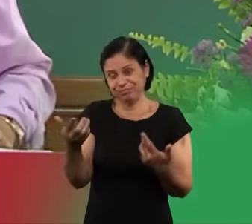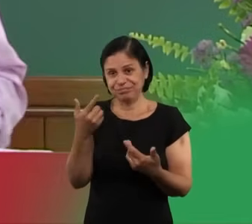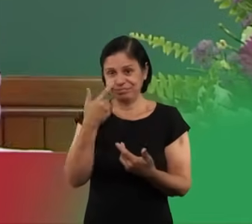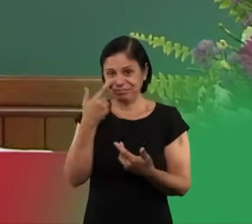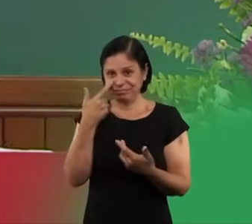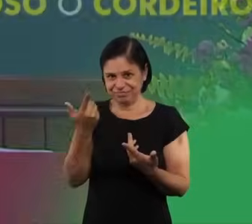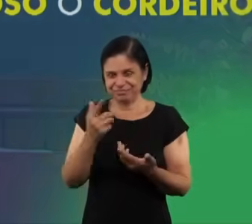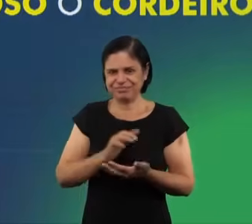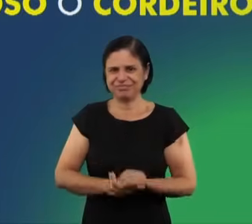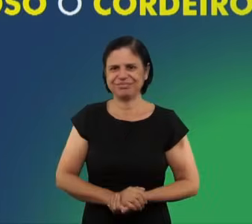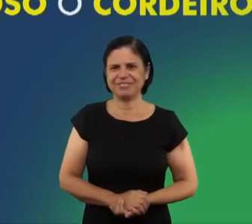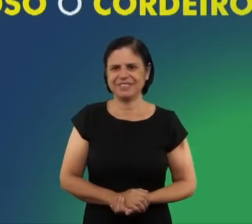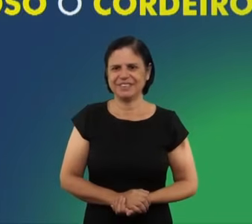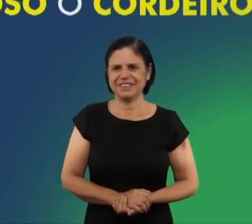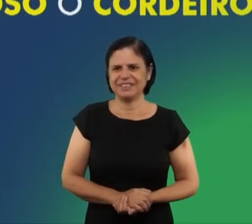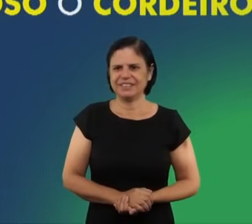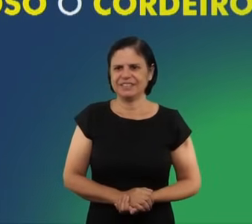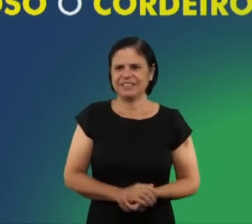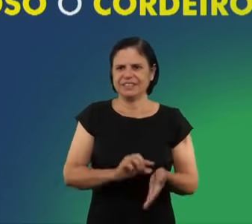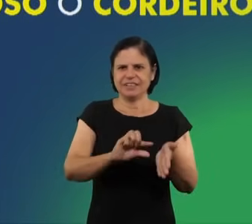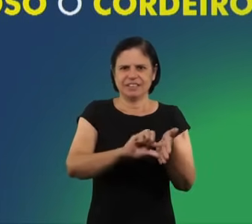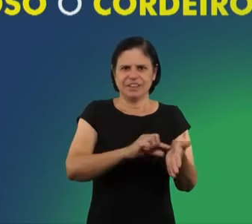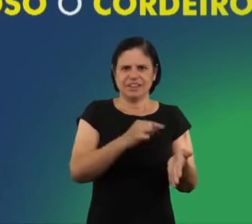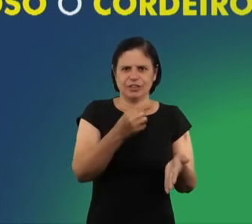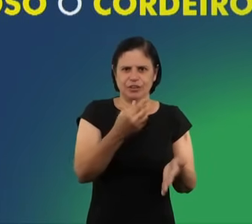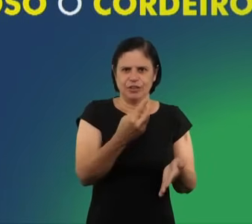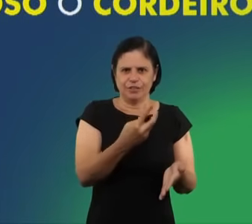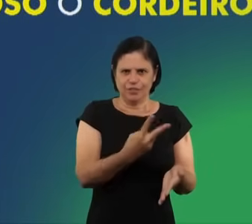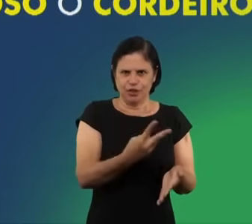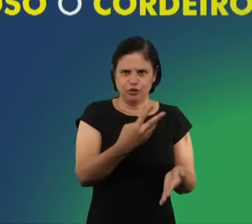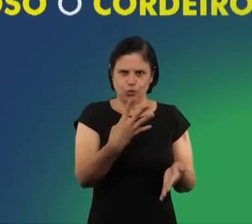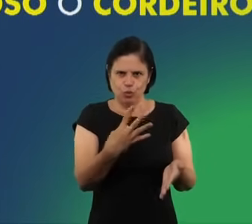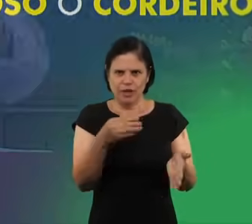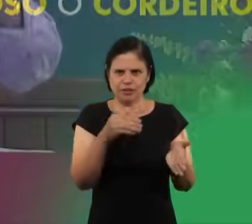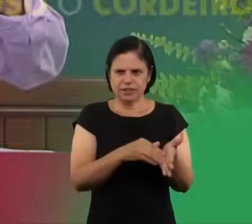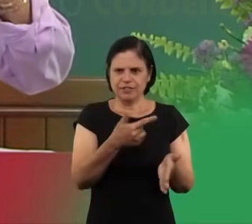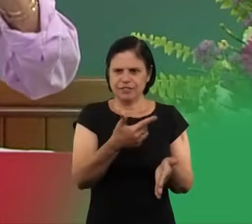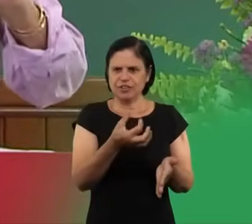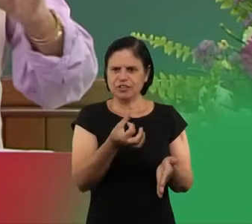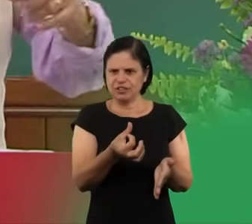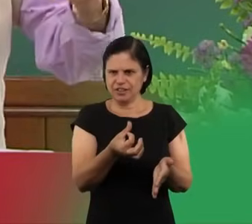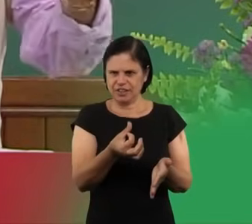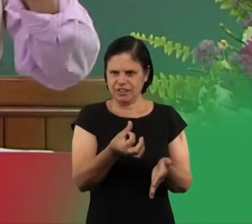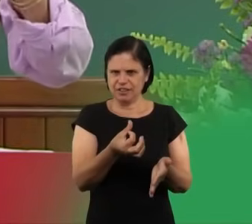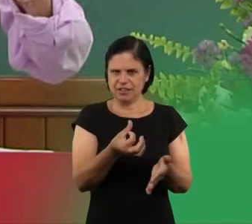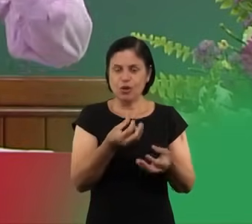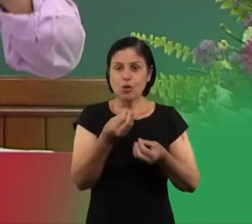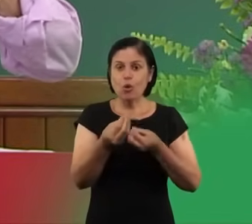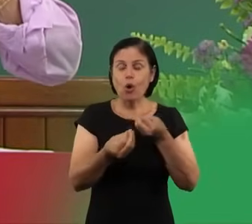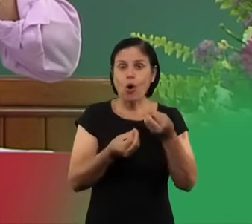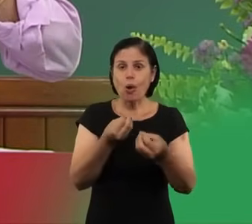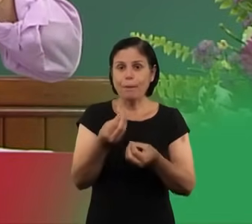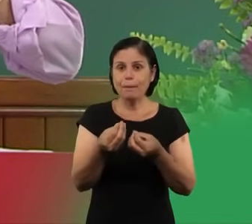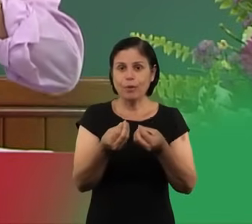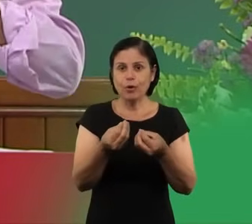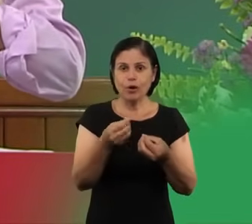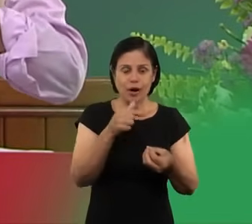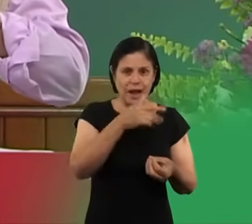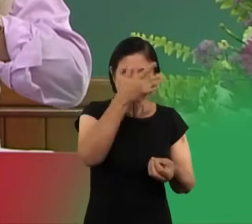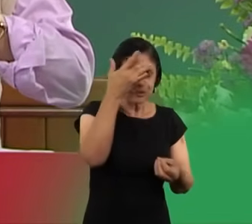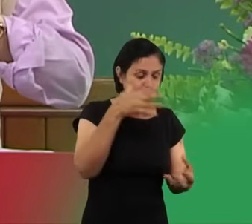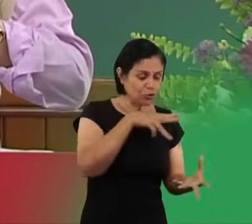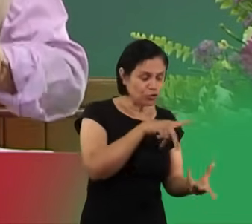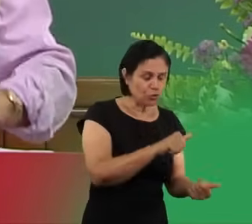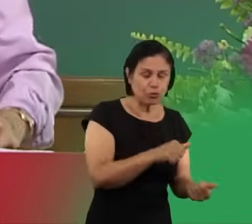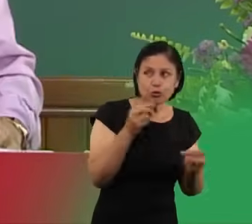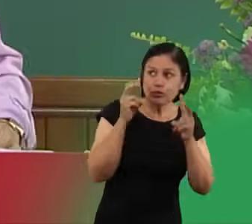importante, então está aqui, versos 24, 25 e 26. Nós vamos ver como o mundo vai ver a igreja nesse